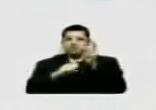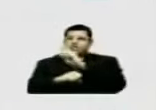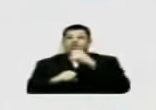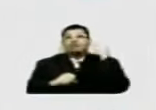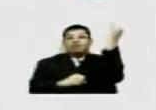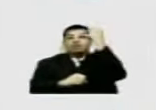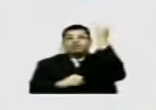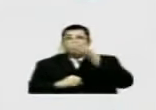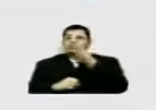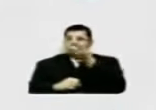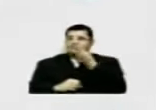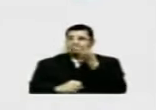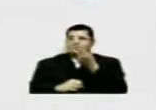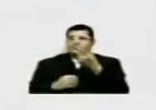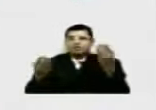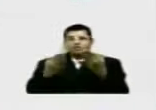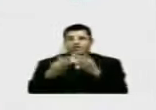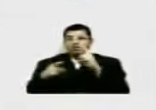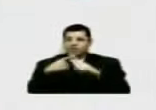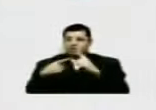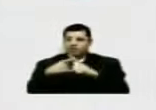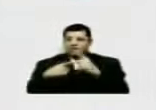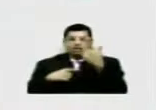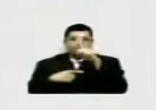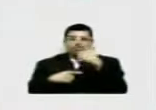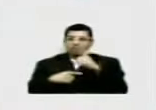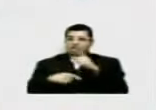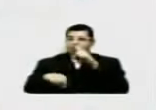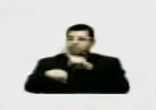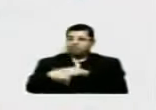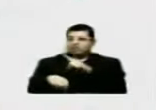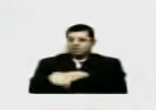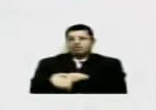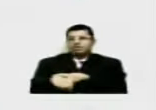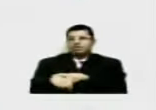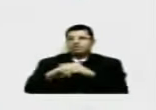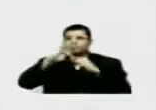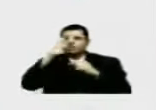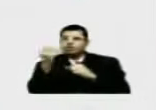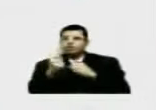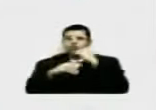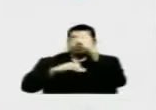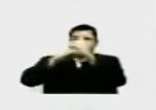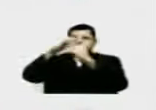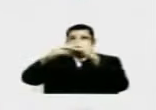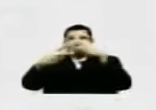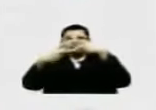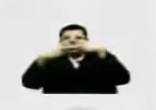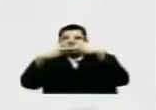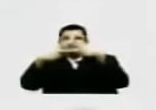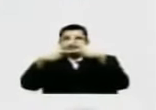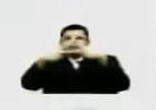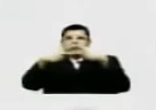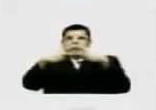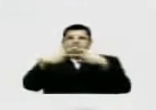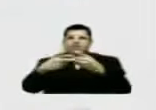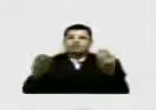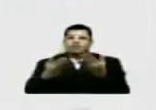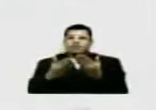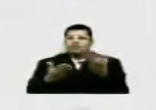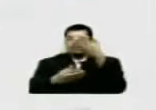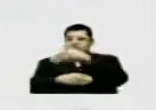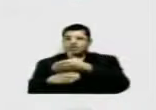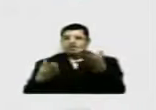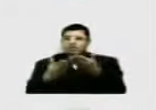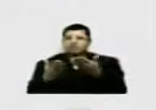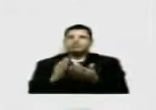É importante que isso seja dito, porque não daria tempo de todo o processo administrativo até que se